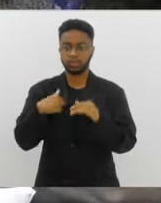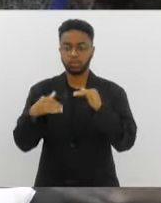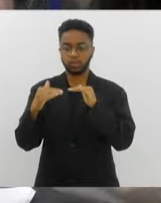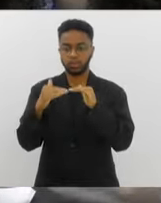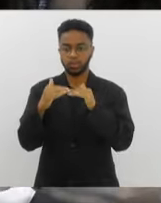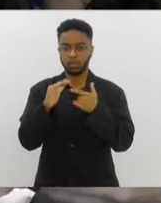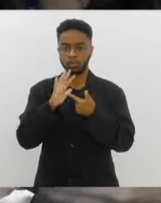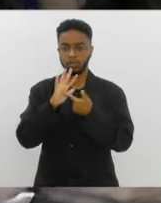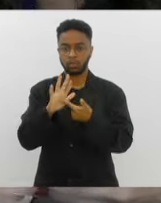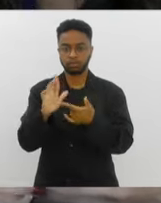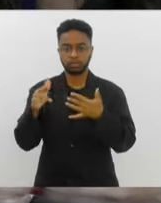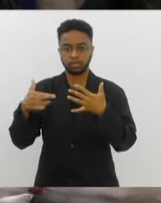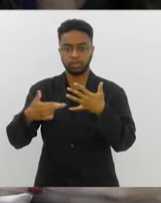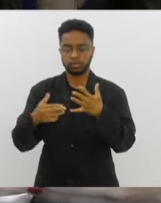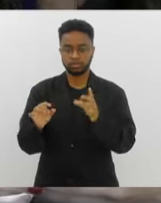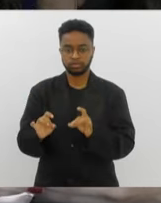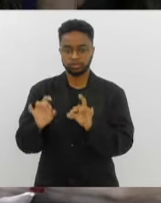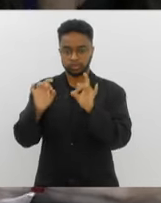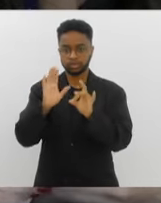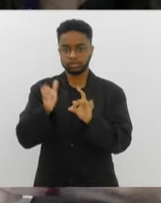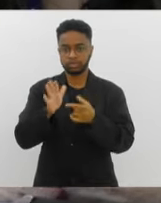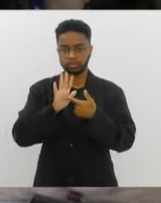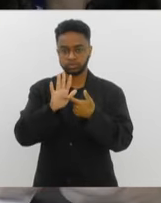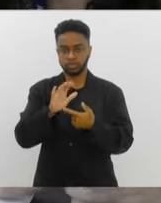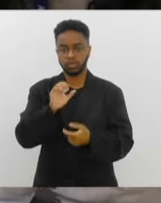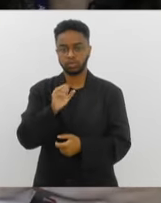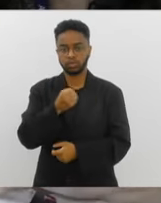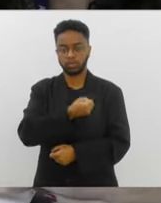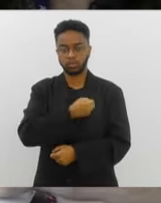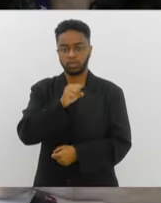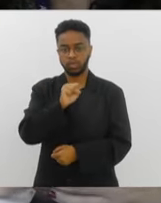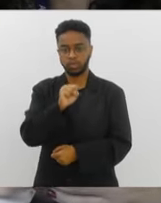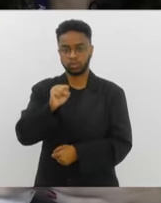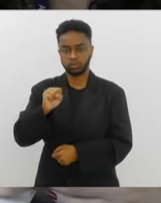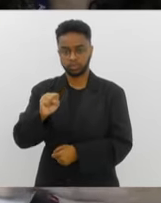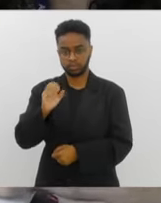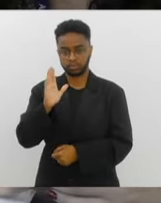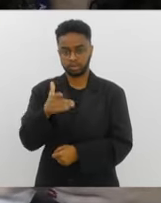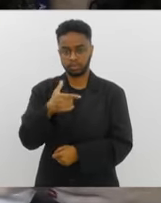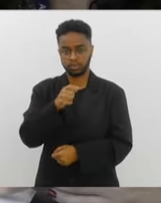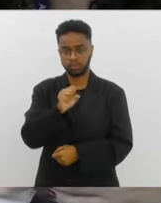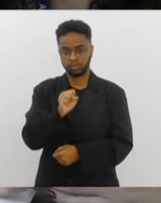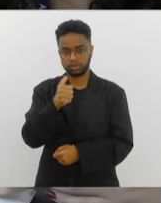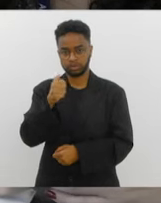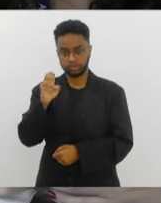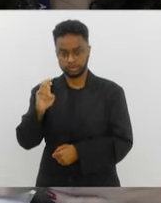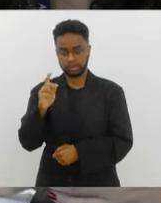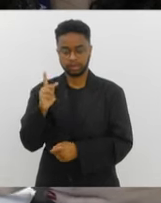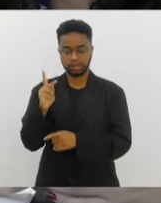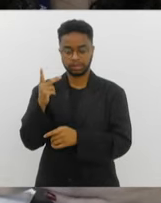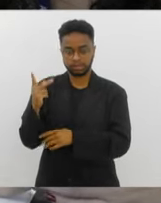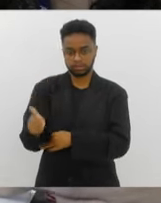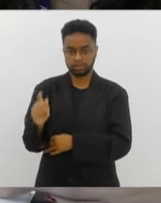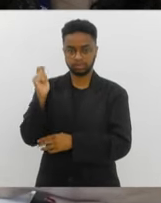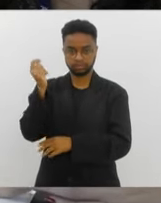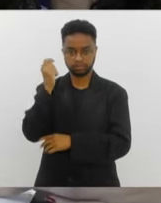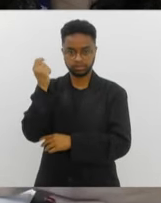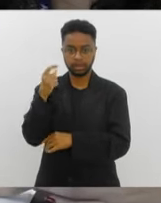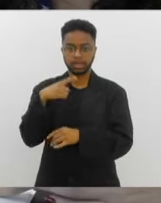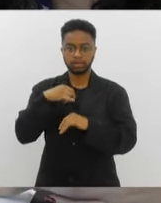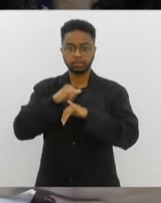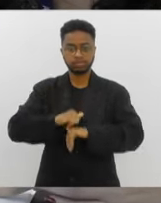trazendo o recurso extraordinário que já foi apontado, número 888-815, no Rio Grande do Sul, que ganhou uma grande